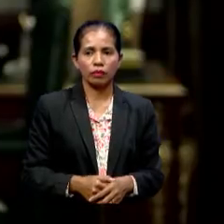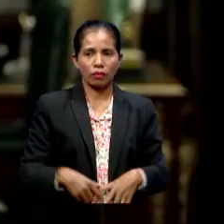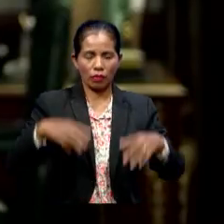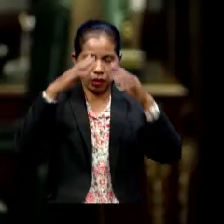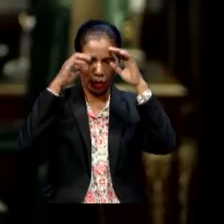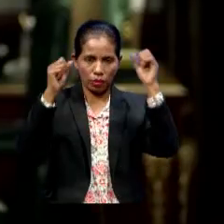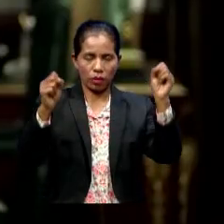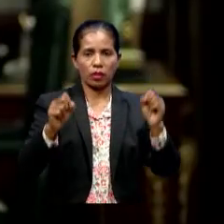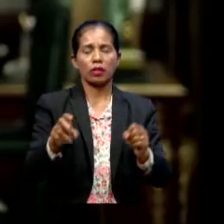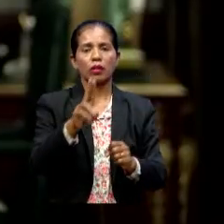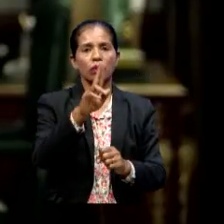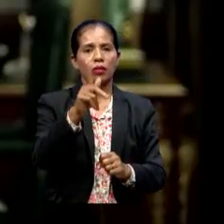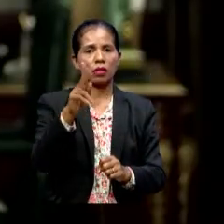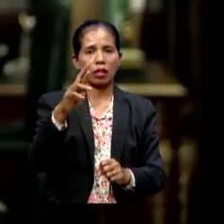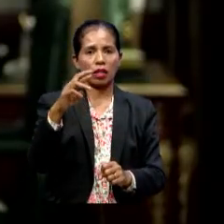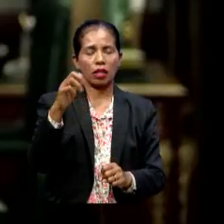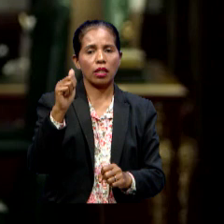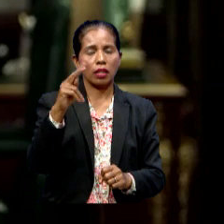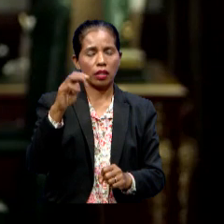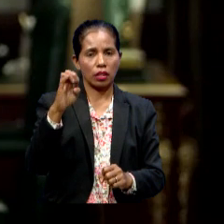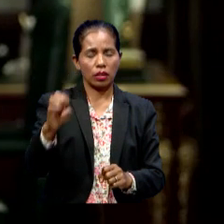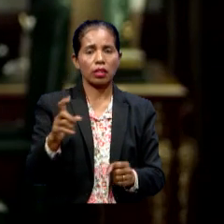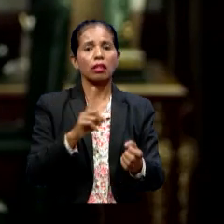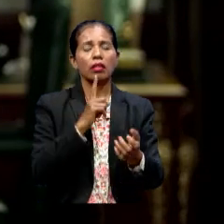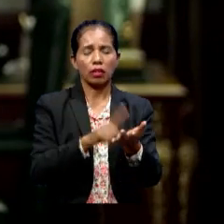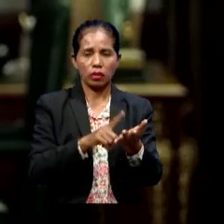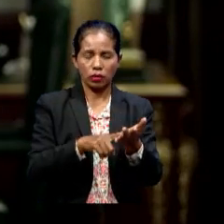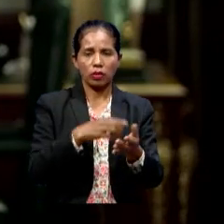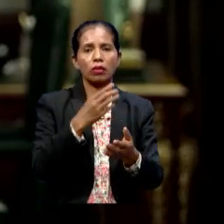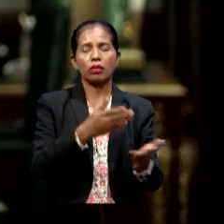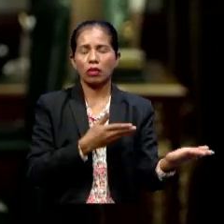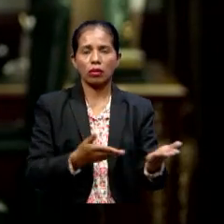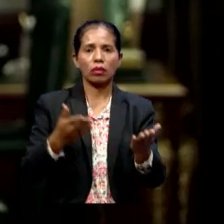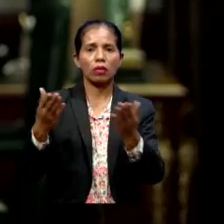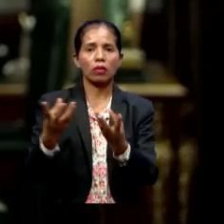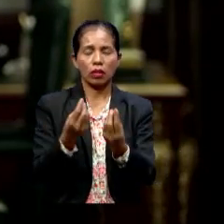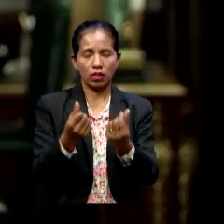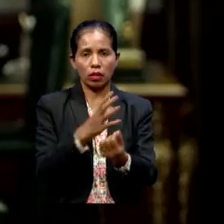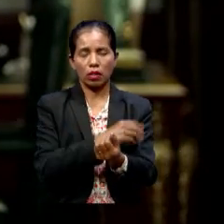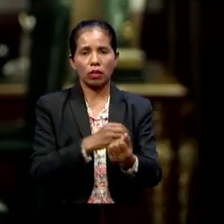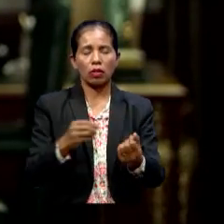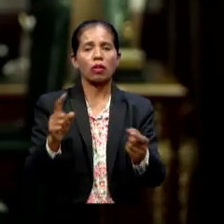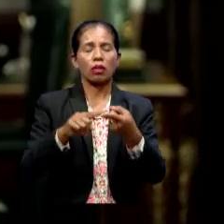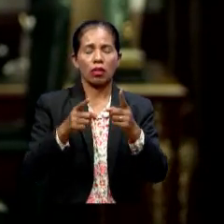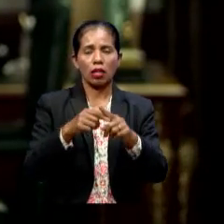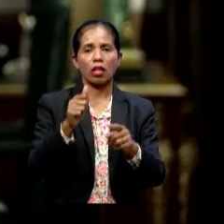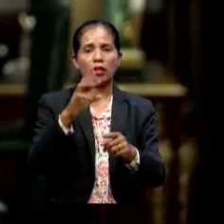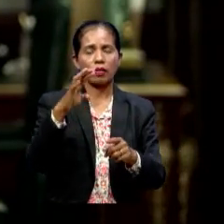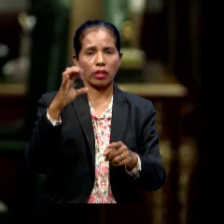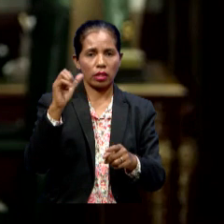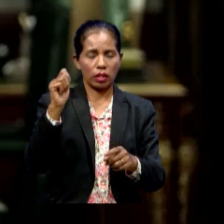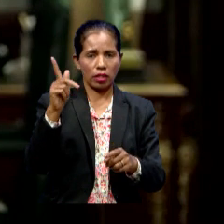Presidente da Ucrânia Volodymyr Zelensky atende nem discute on a exportação de trigo com o homólogo África Sul Cyril